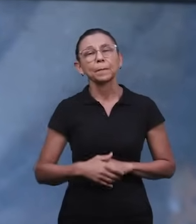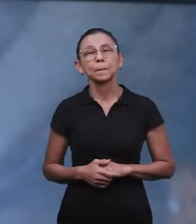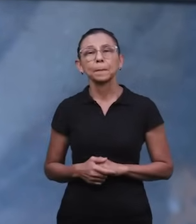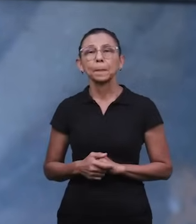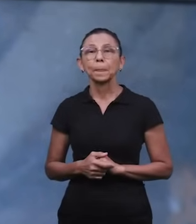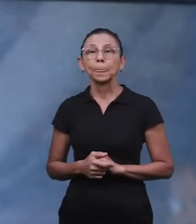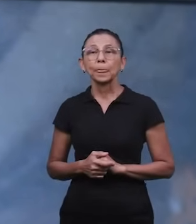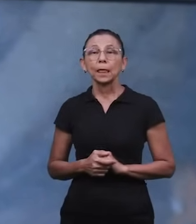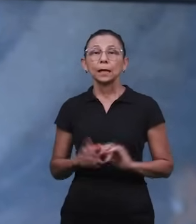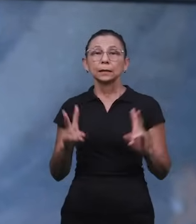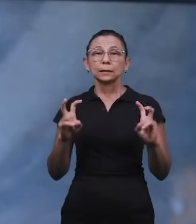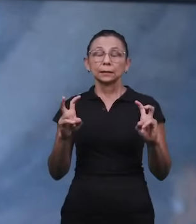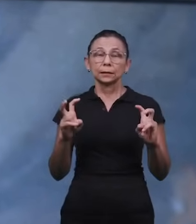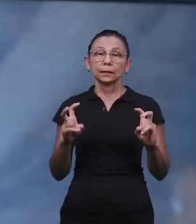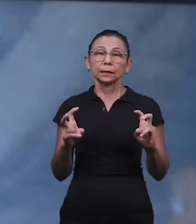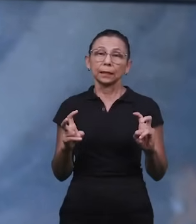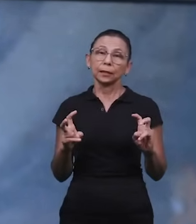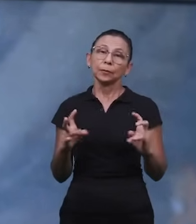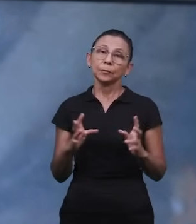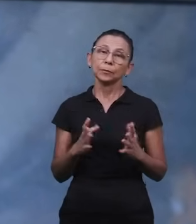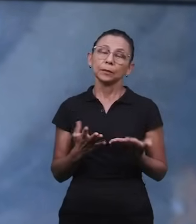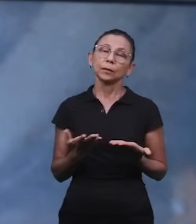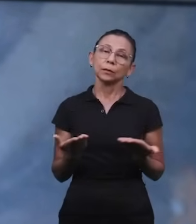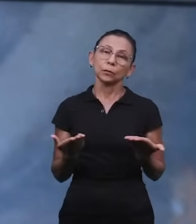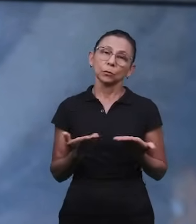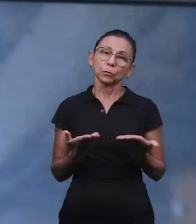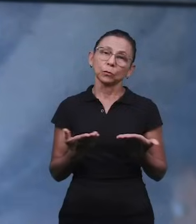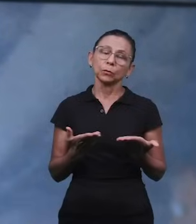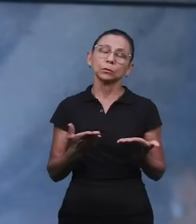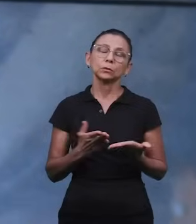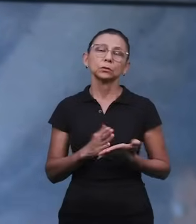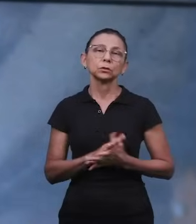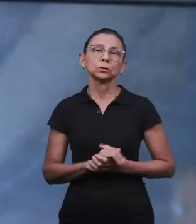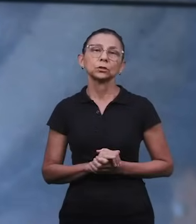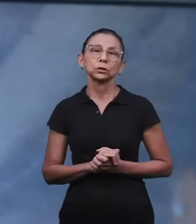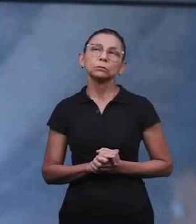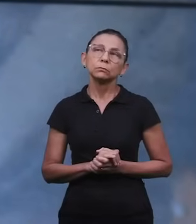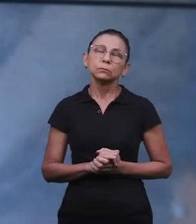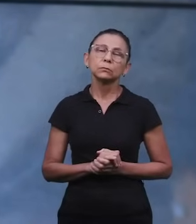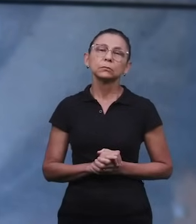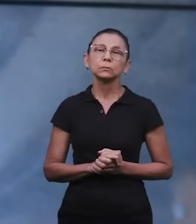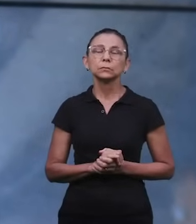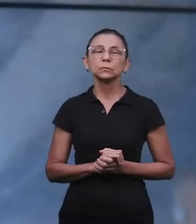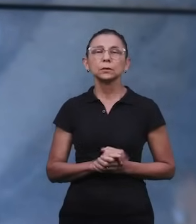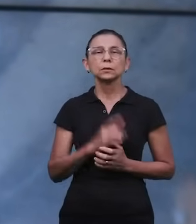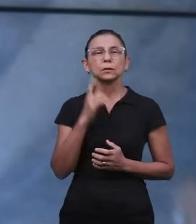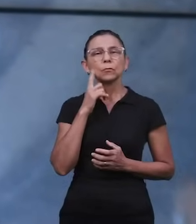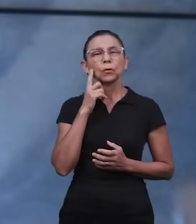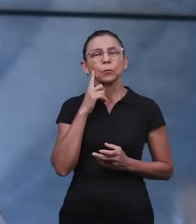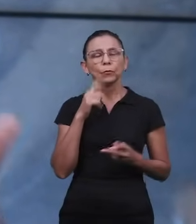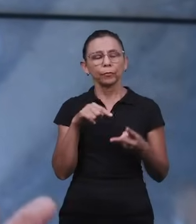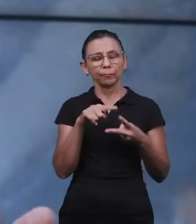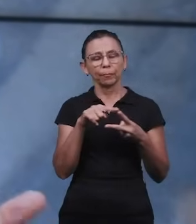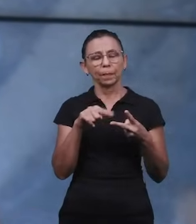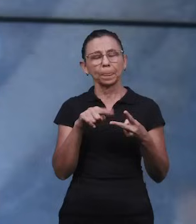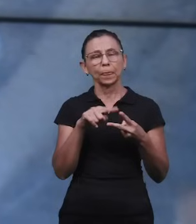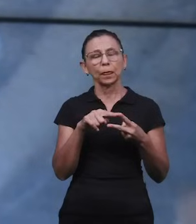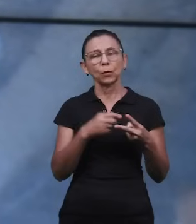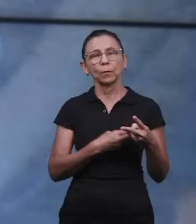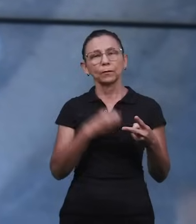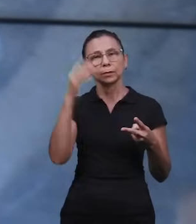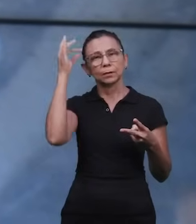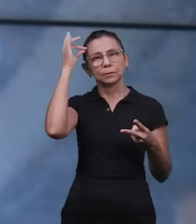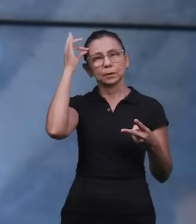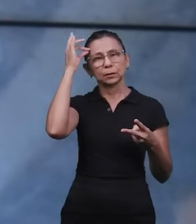esse tema, a vida em família, é um tema que tanto vai abordar o aspecto do cotidiano como o aspecto espiritual,